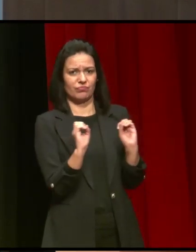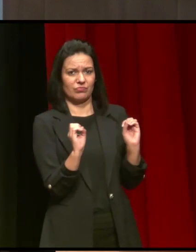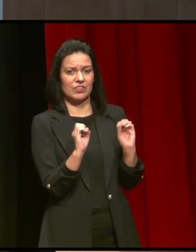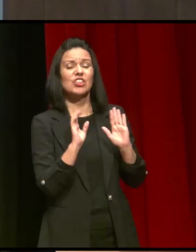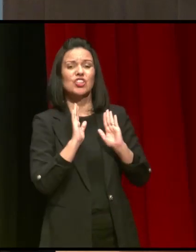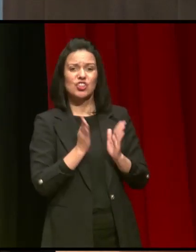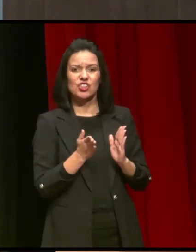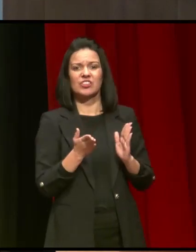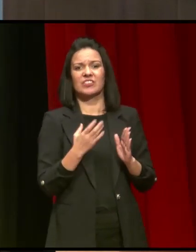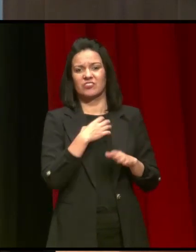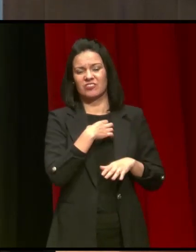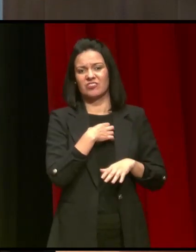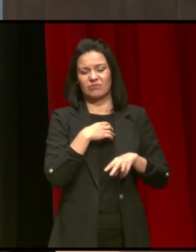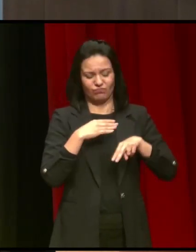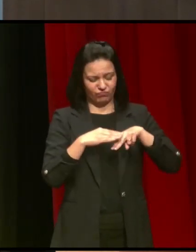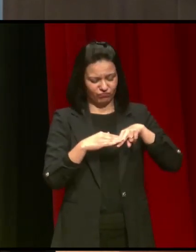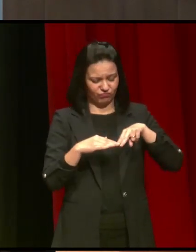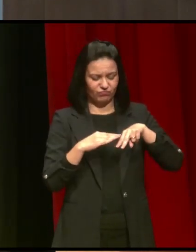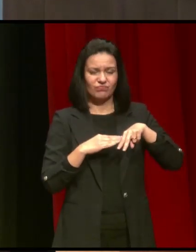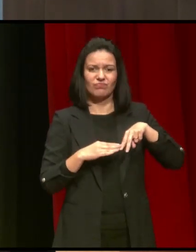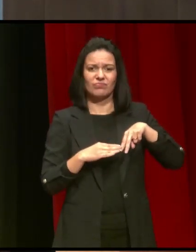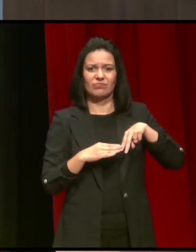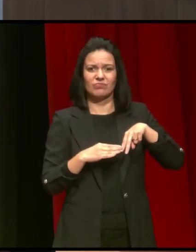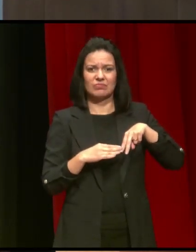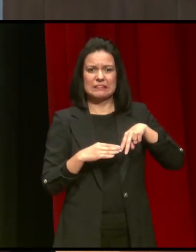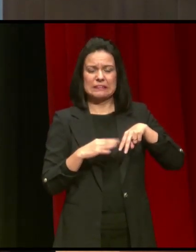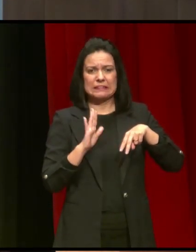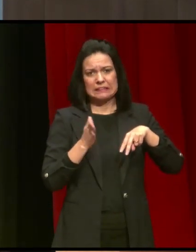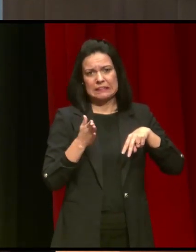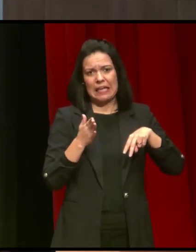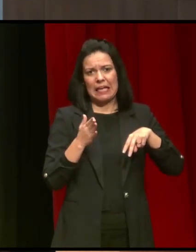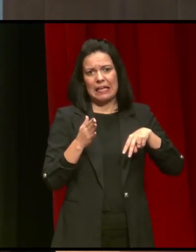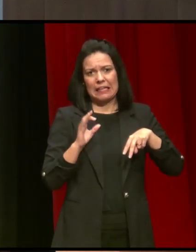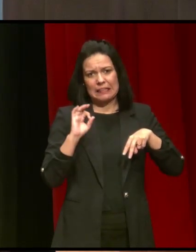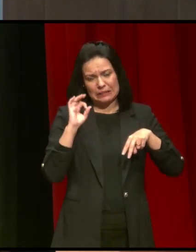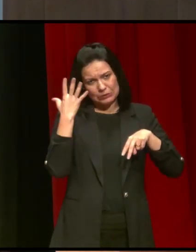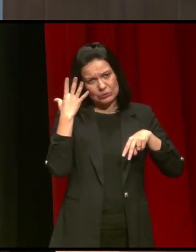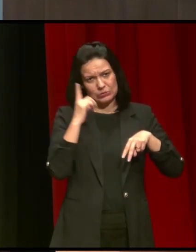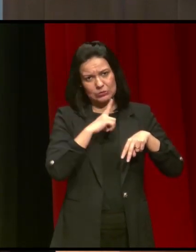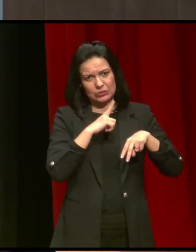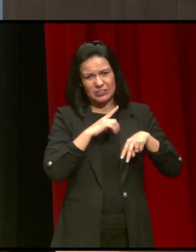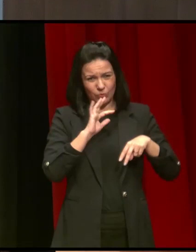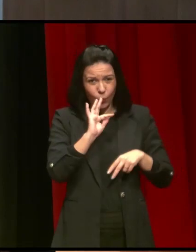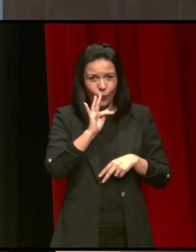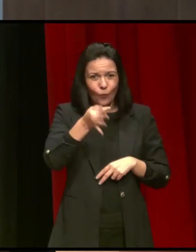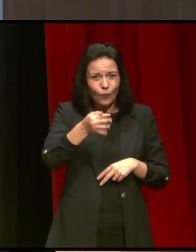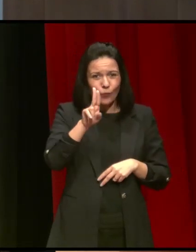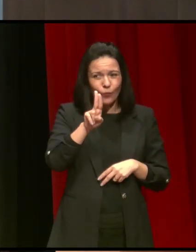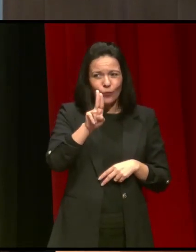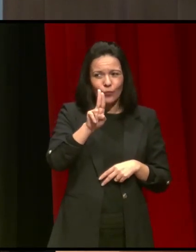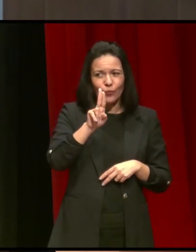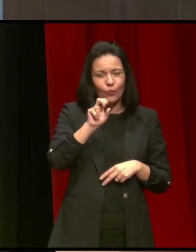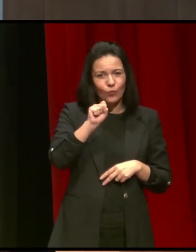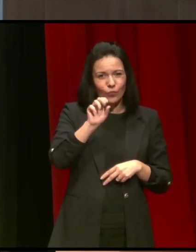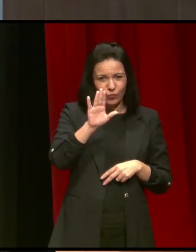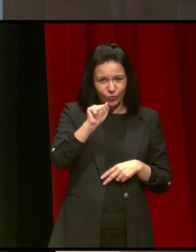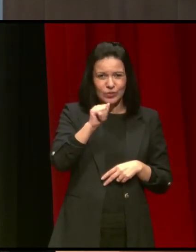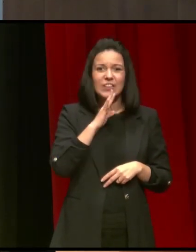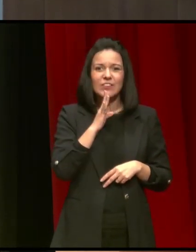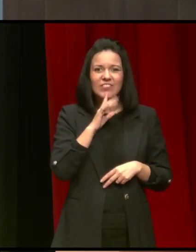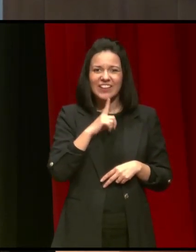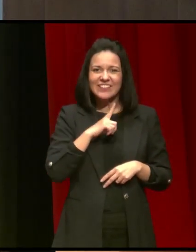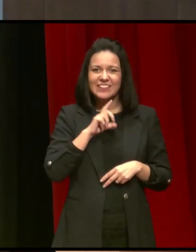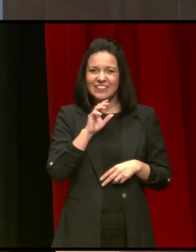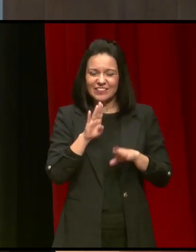duas pernas. Eu tinha um Fusca, sabe? O Fusca, né? Só tem duas portas, né?